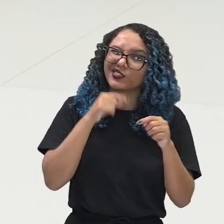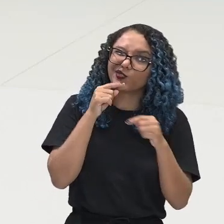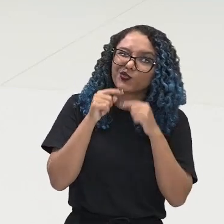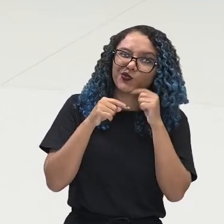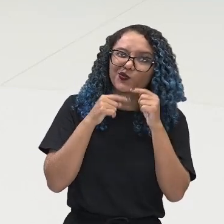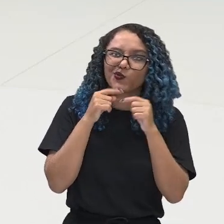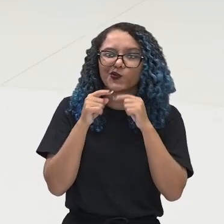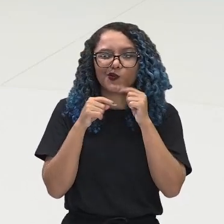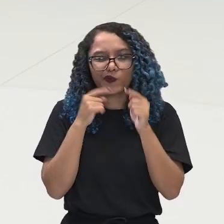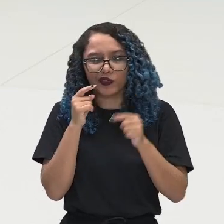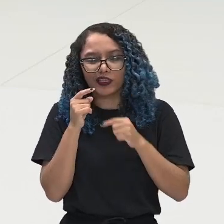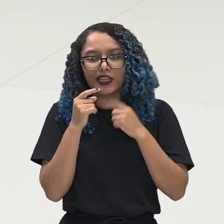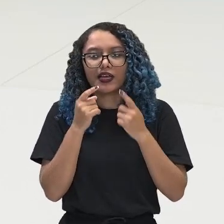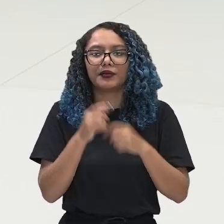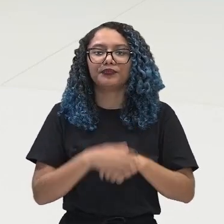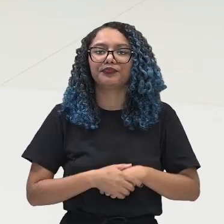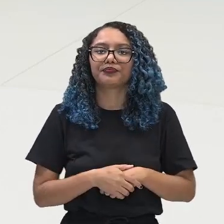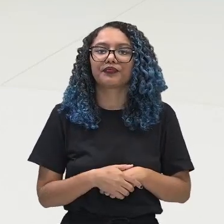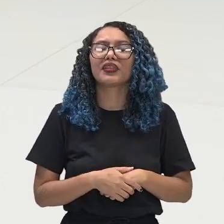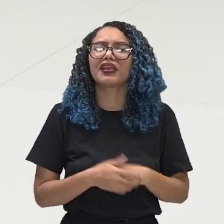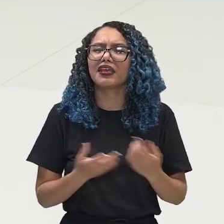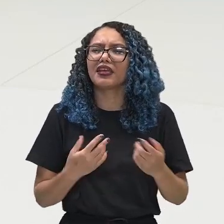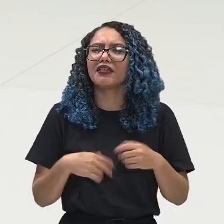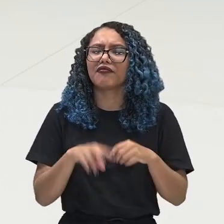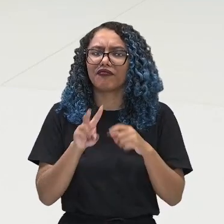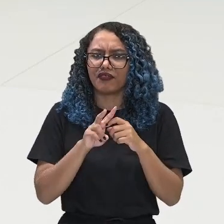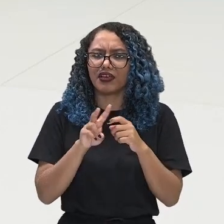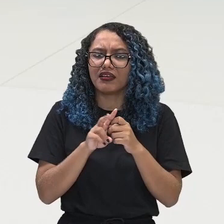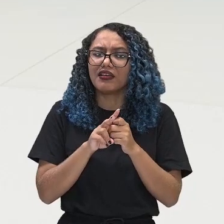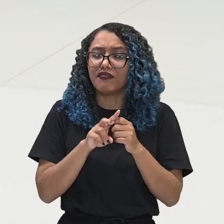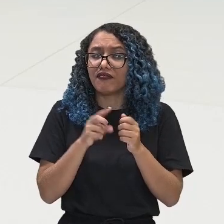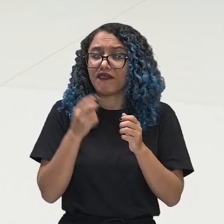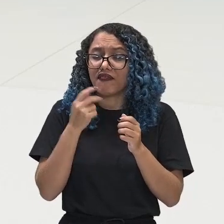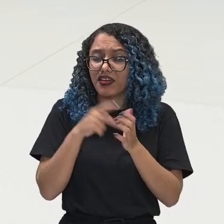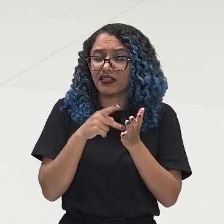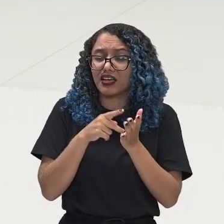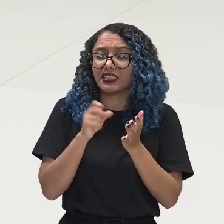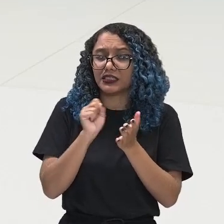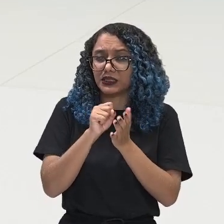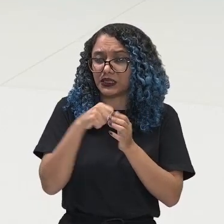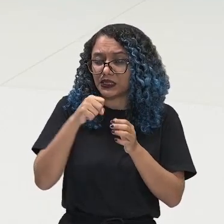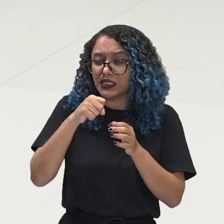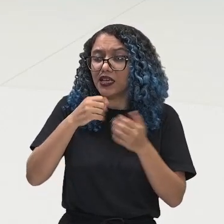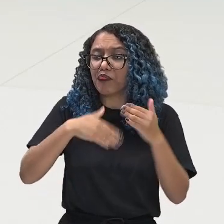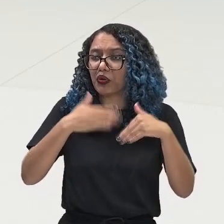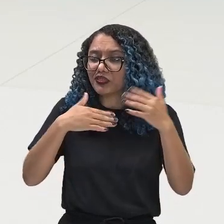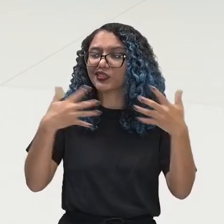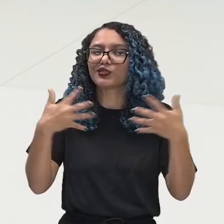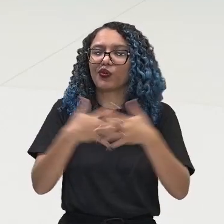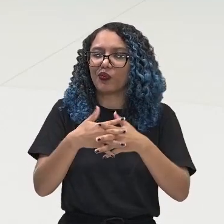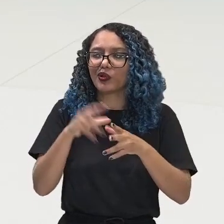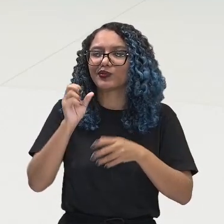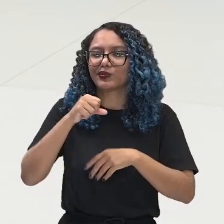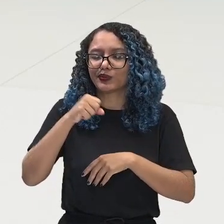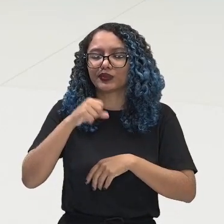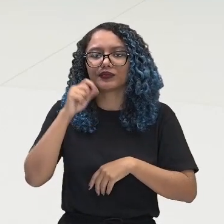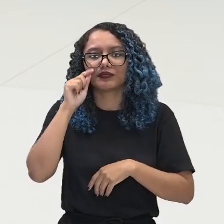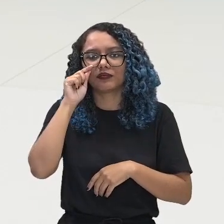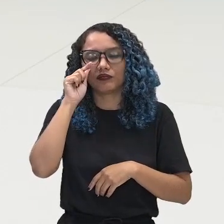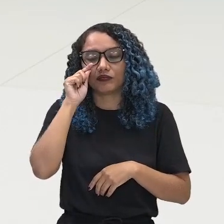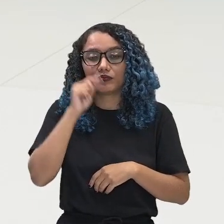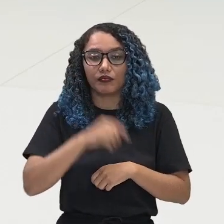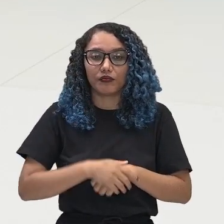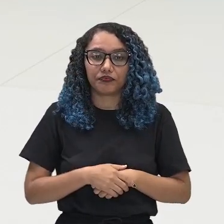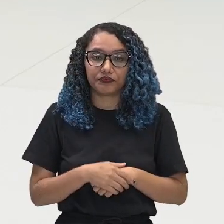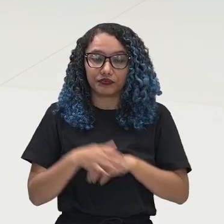jovem, e como ela está falando, de fato, é um processo complexo e tudo bem, tá bom? Continuando aí com o texto. Por outro lado,